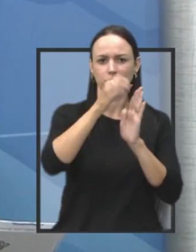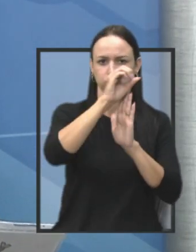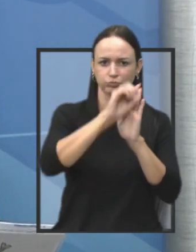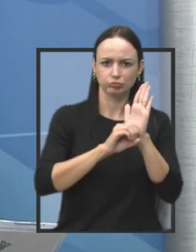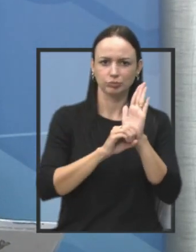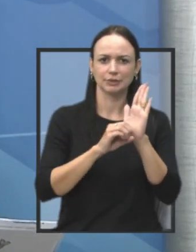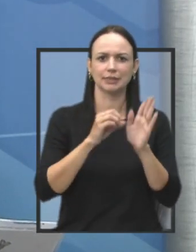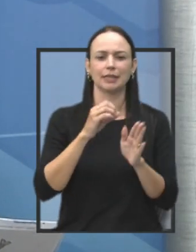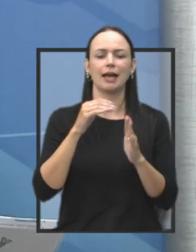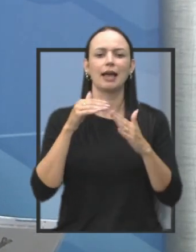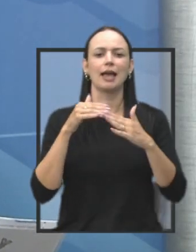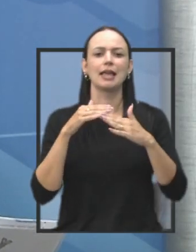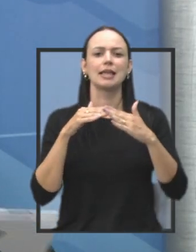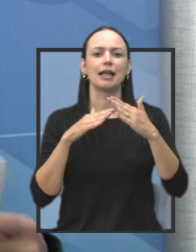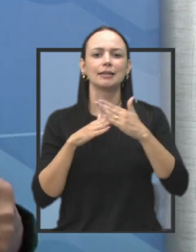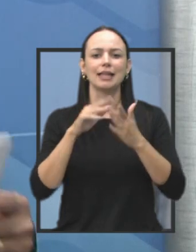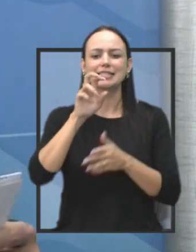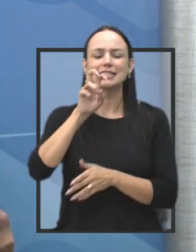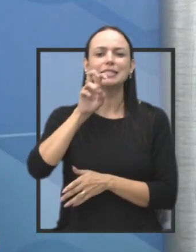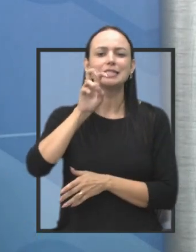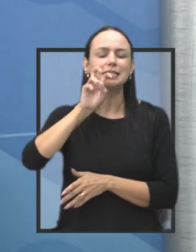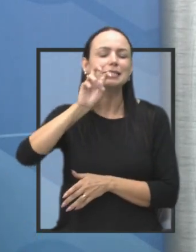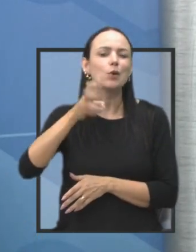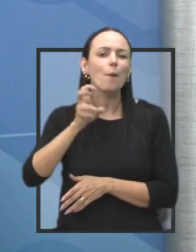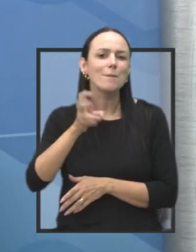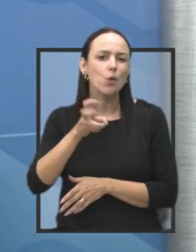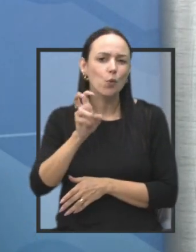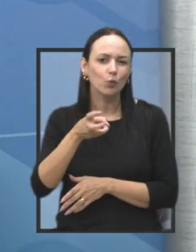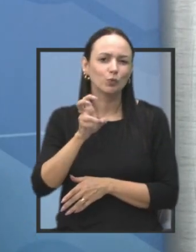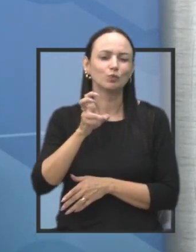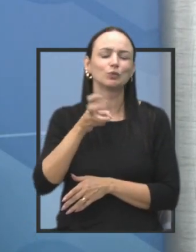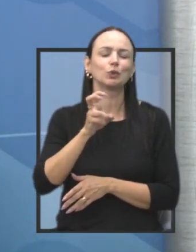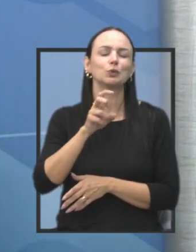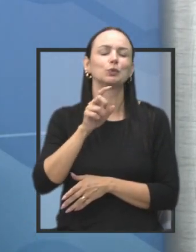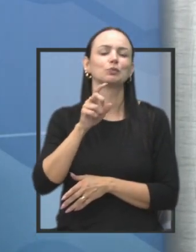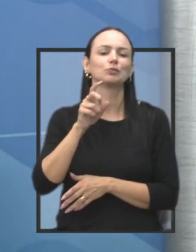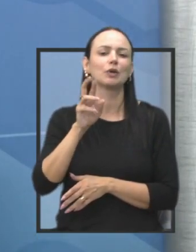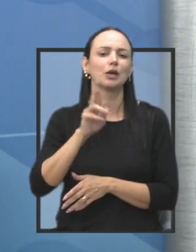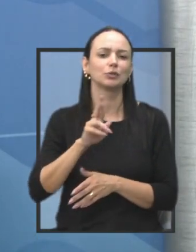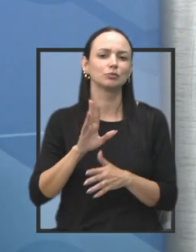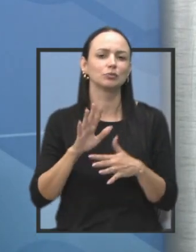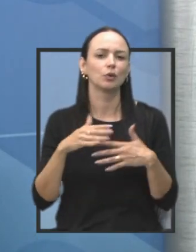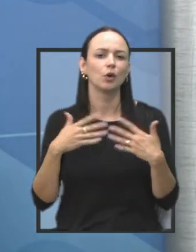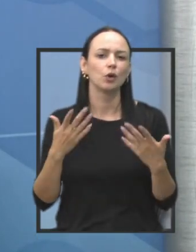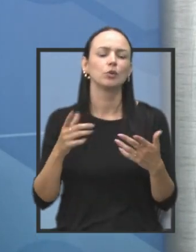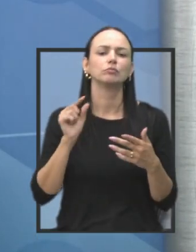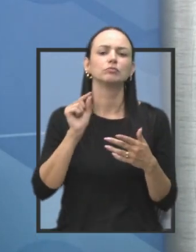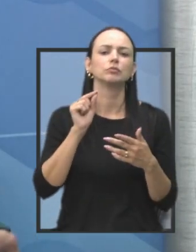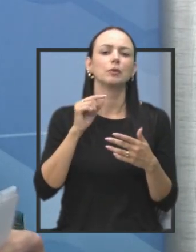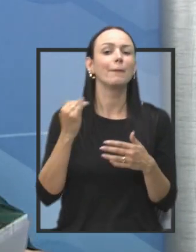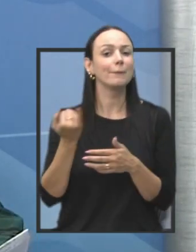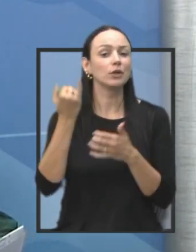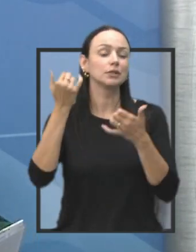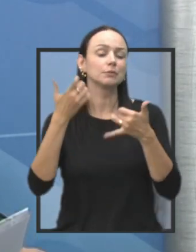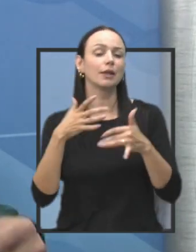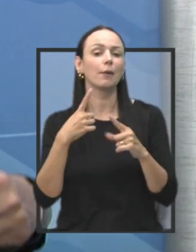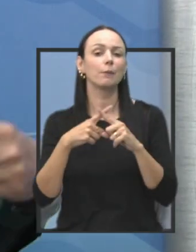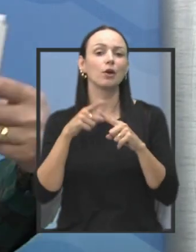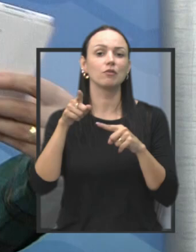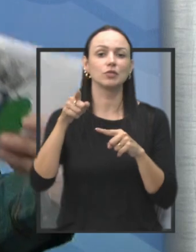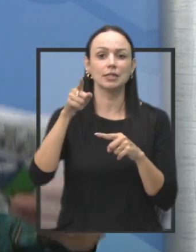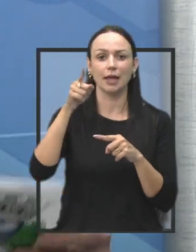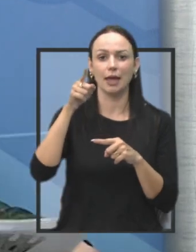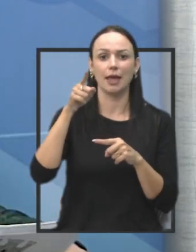mil, né? Então, como que vai ficar? Isso não está valendo para esse ano. Então, é até importante, vindo ao encontro do que você está falando, das